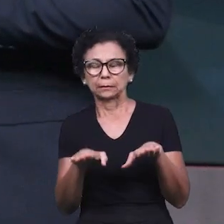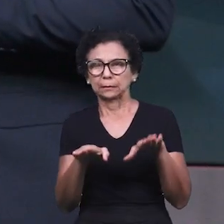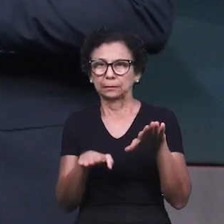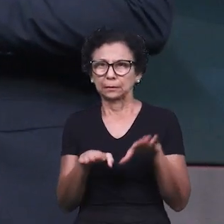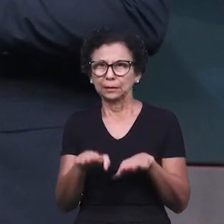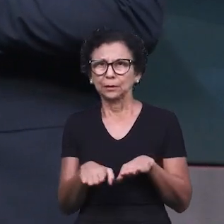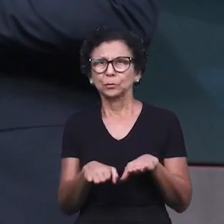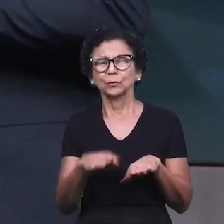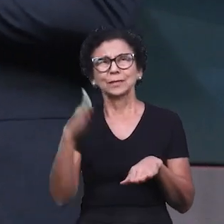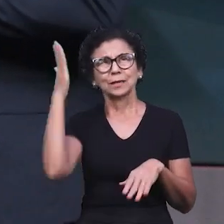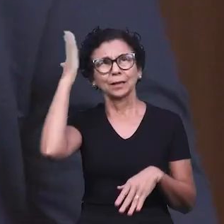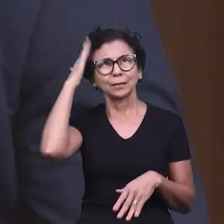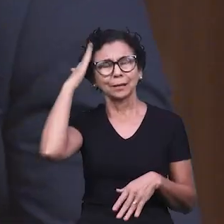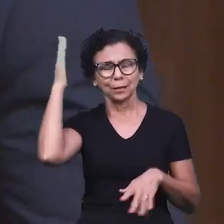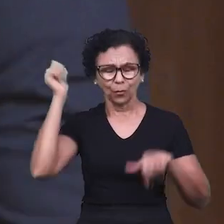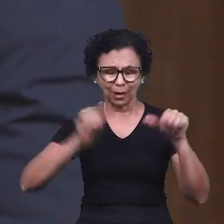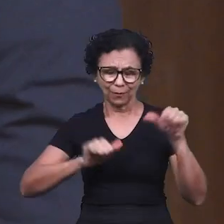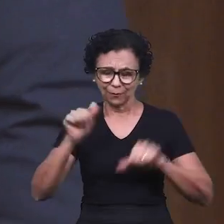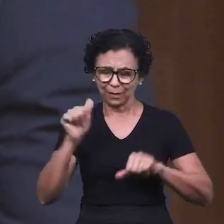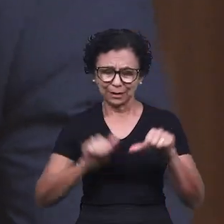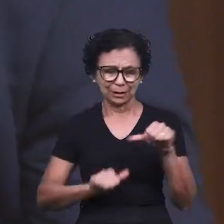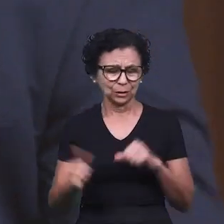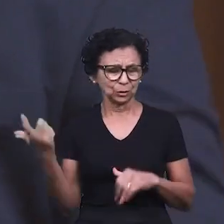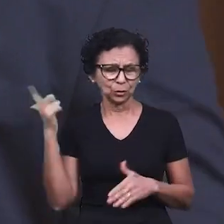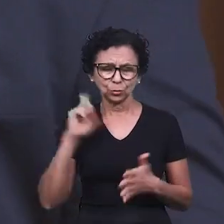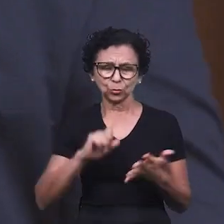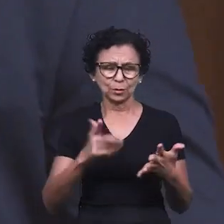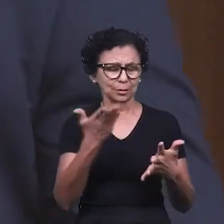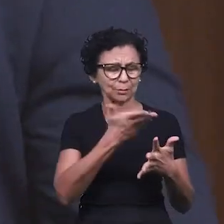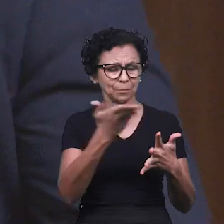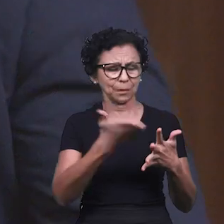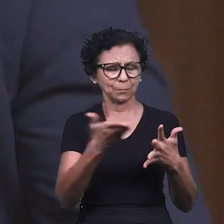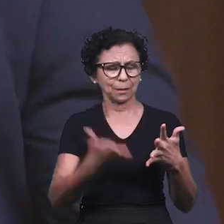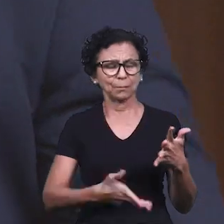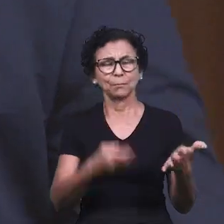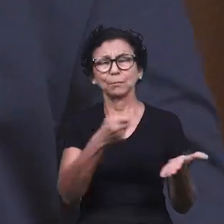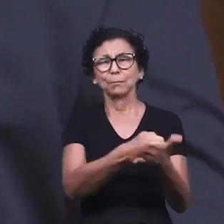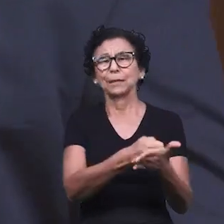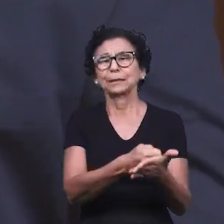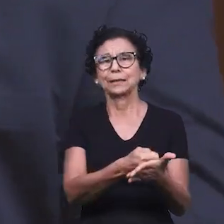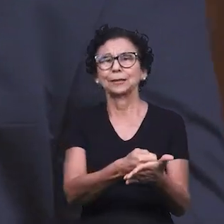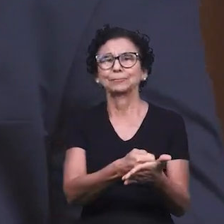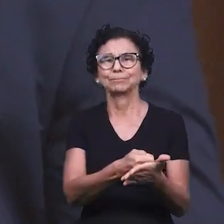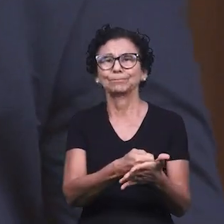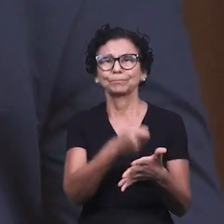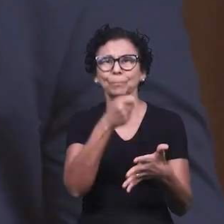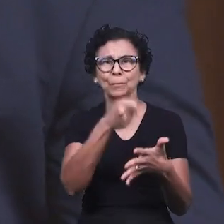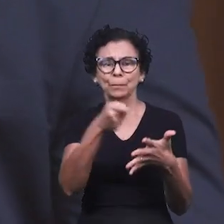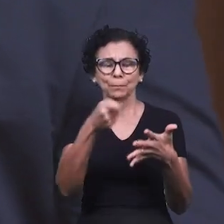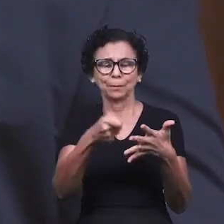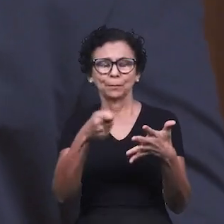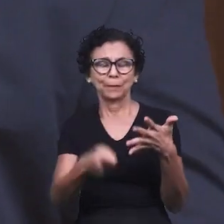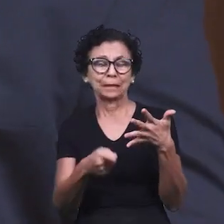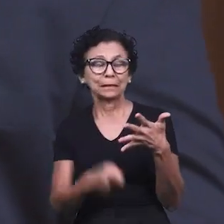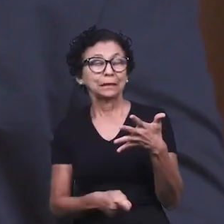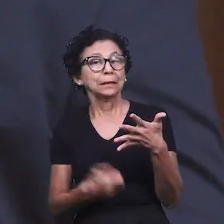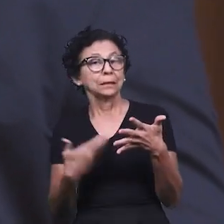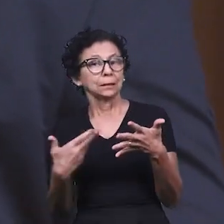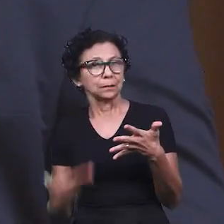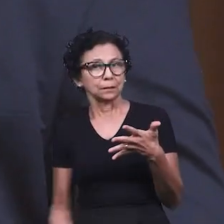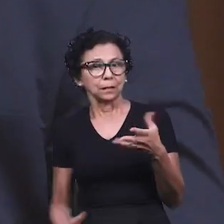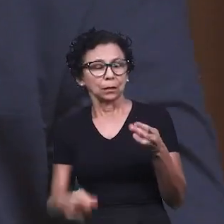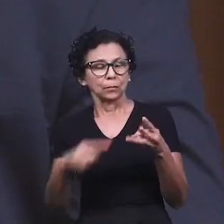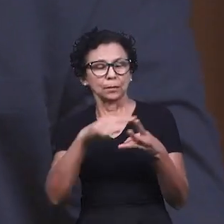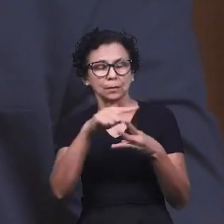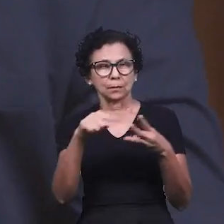adimplir com essas prestações, é feita uma análise e vai ver a condição financeira da pessoa, o patrimônio da pessoa,